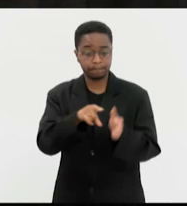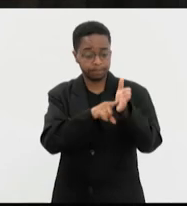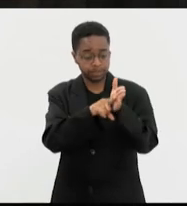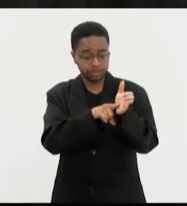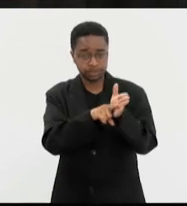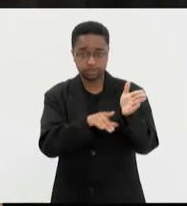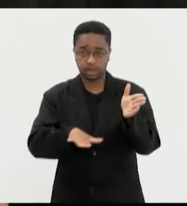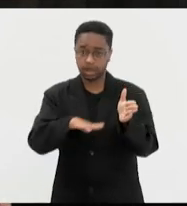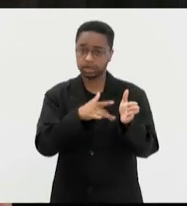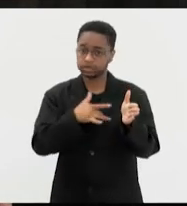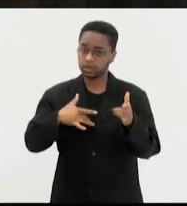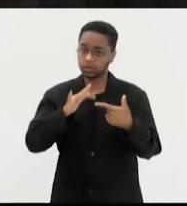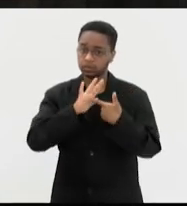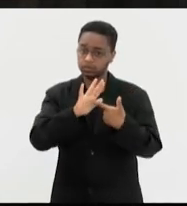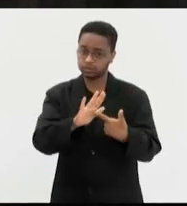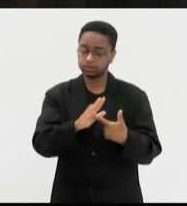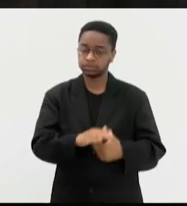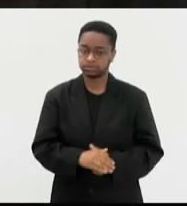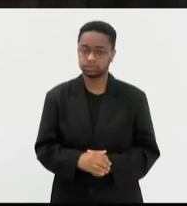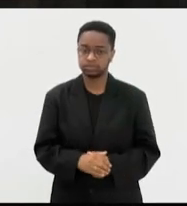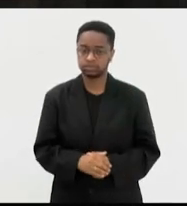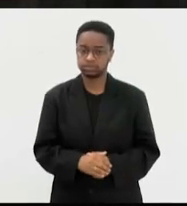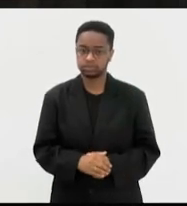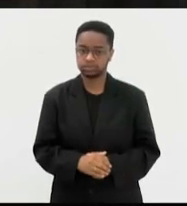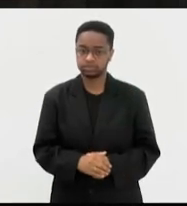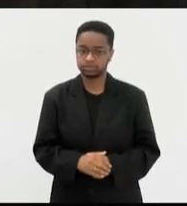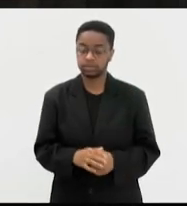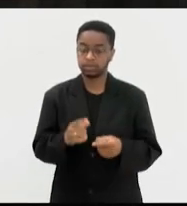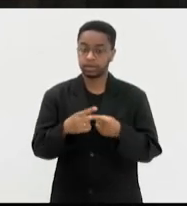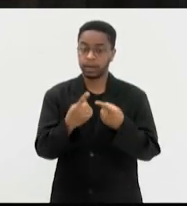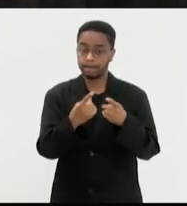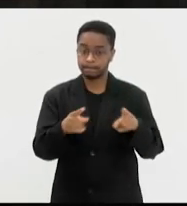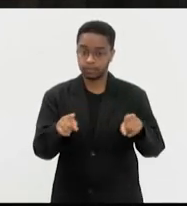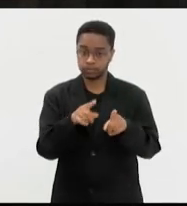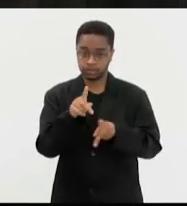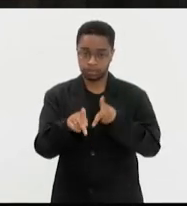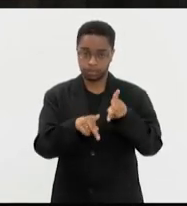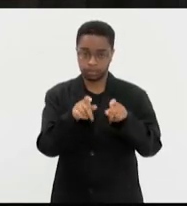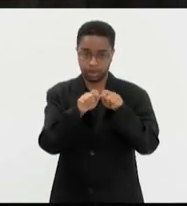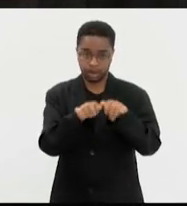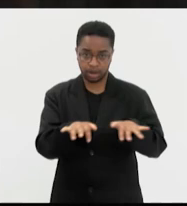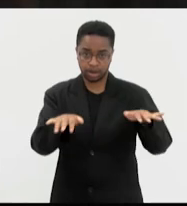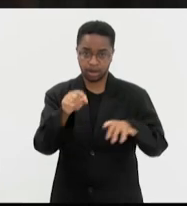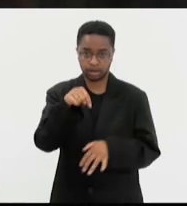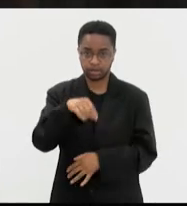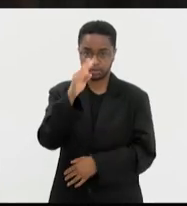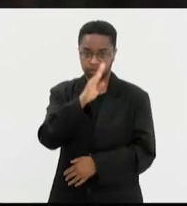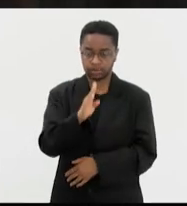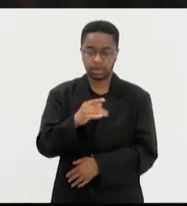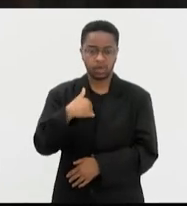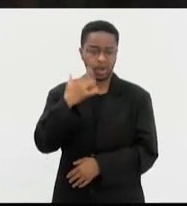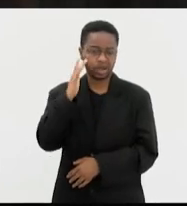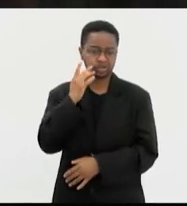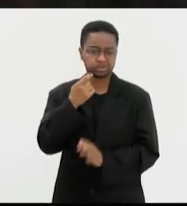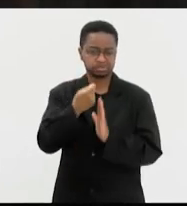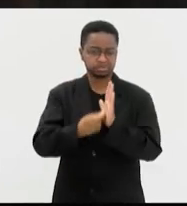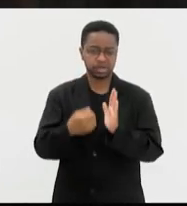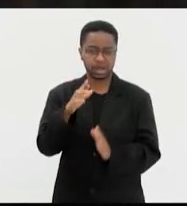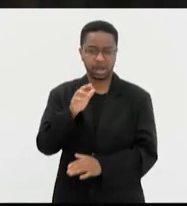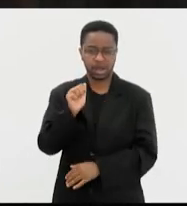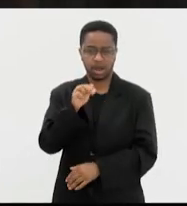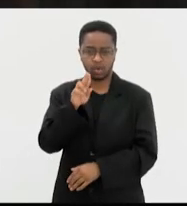na área da saúde a música popular brasileira né Eu acho que do Raul Seixas